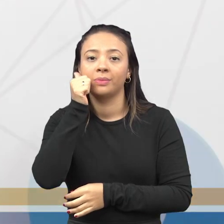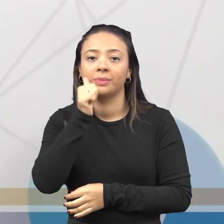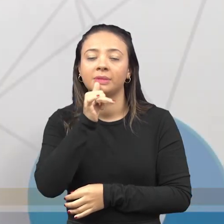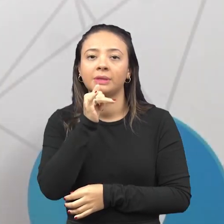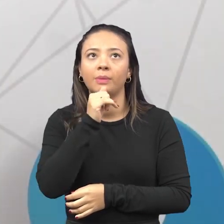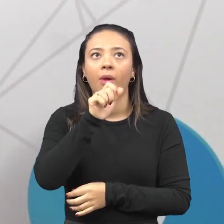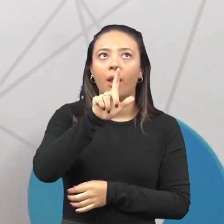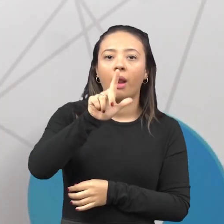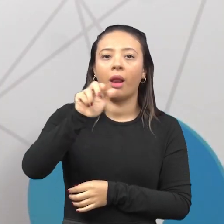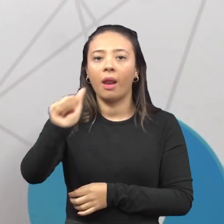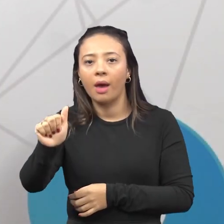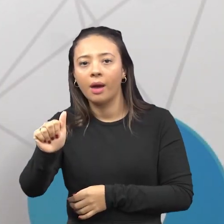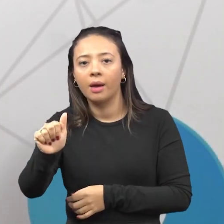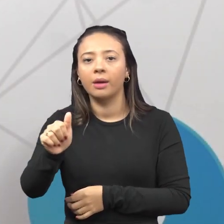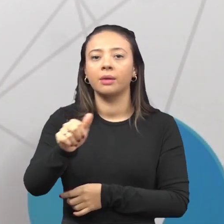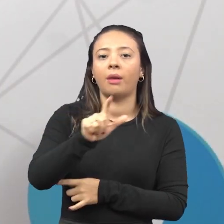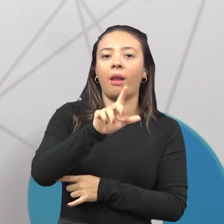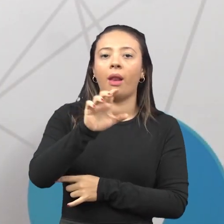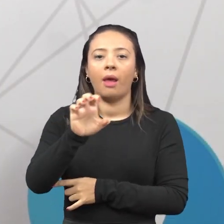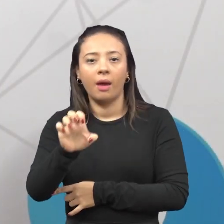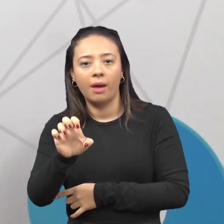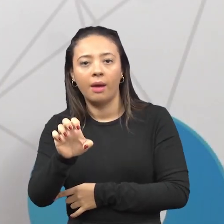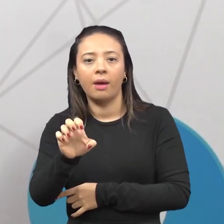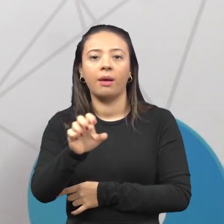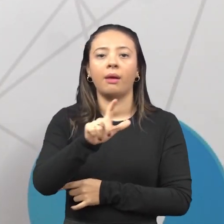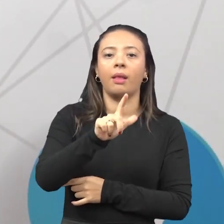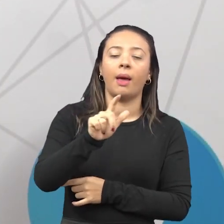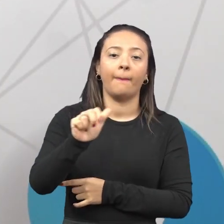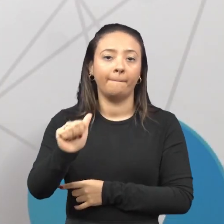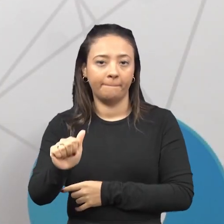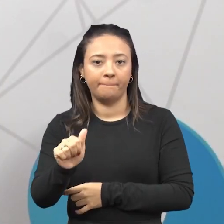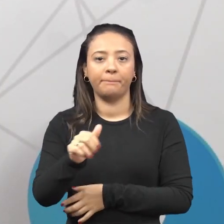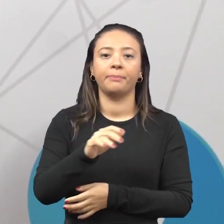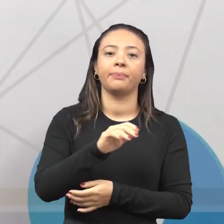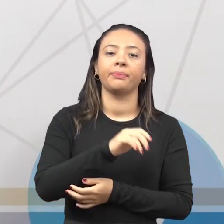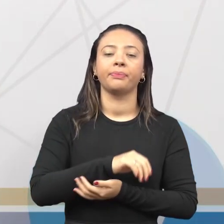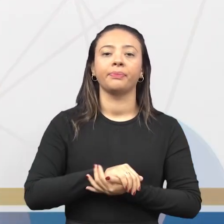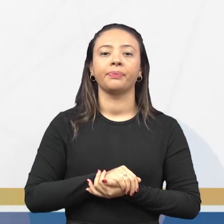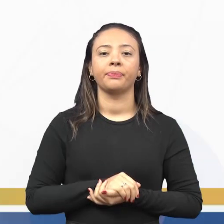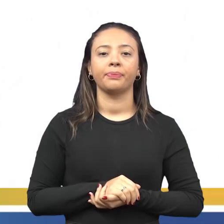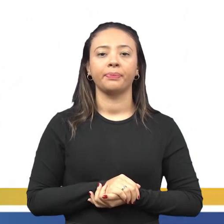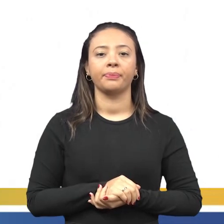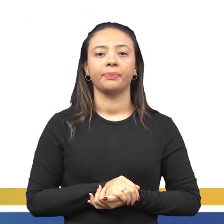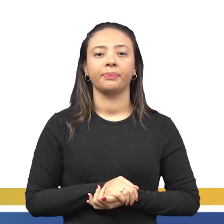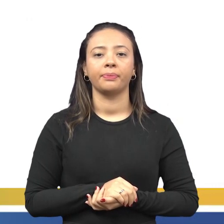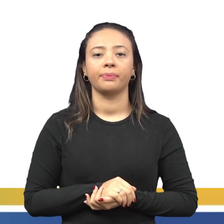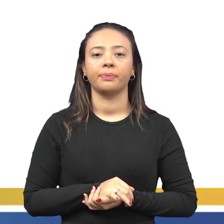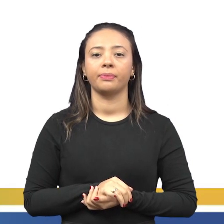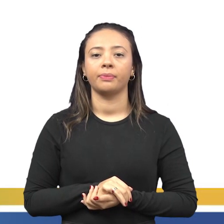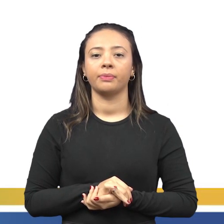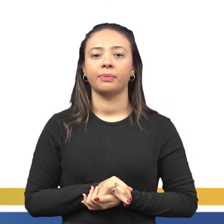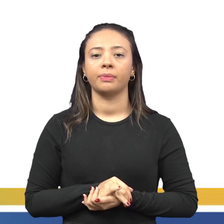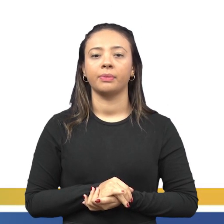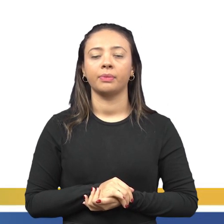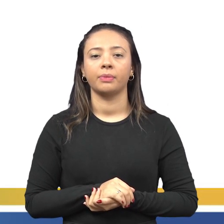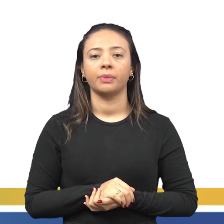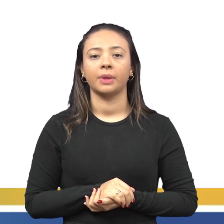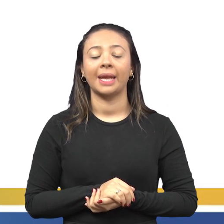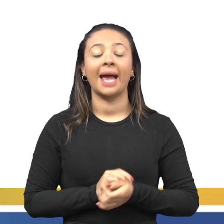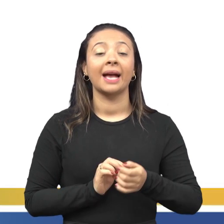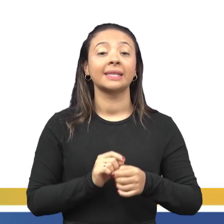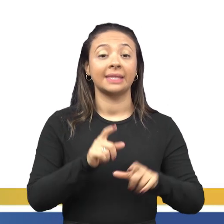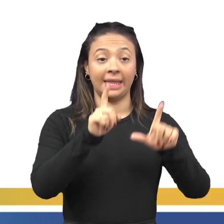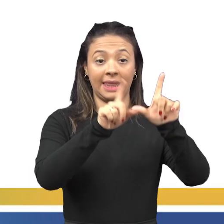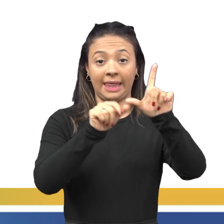Eu digo aí, ó, lá A, lá B, lá C e por aí adiante, tá? Nem todas as letras têm um som igual